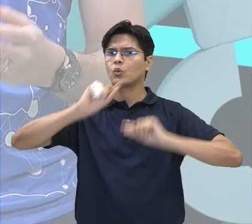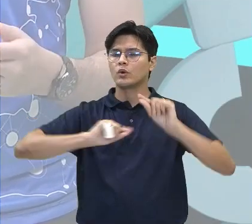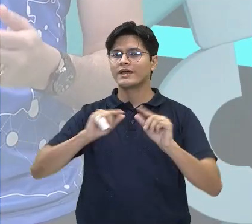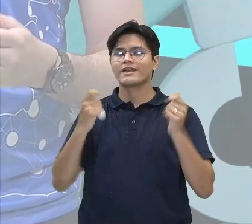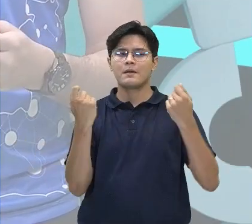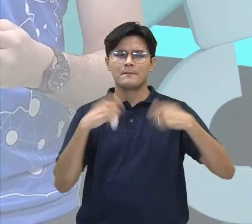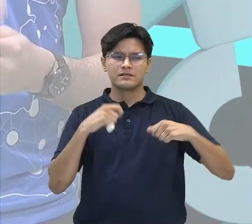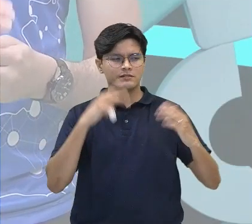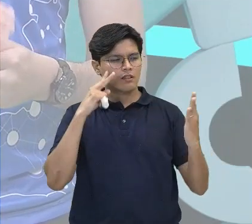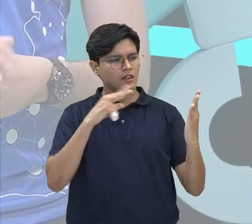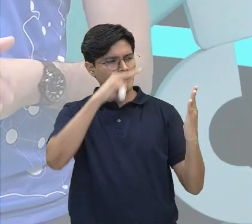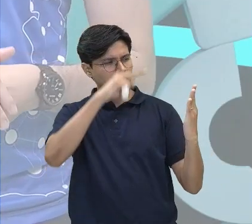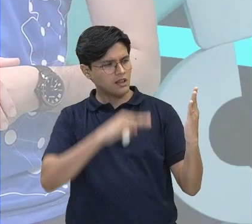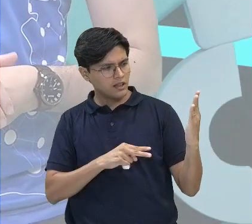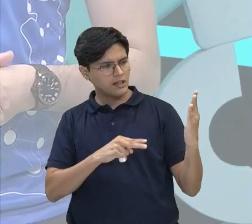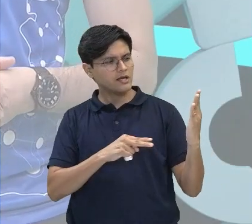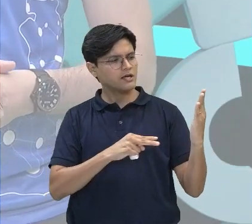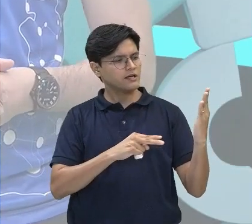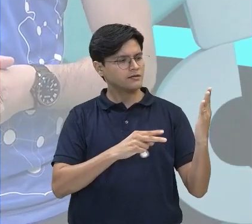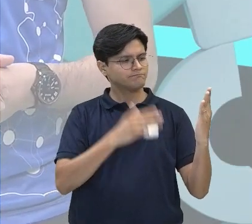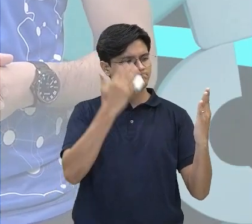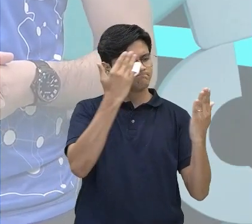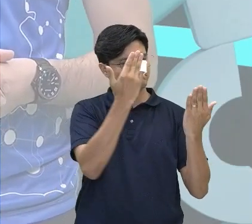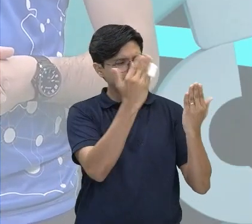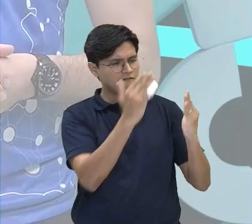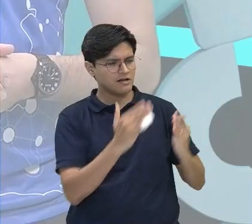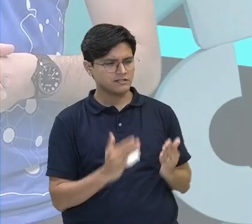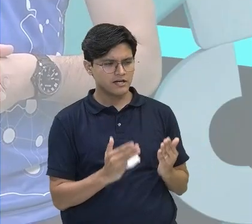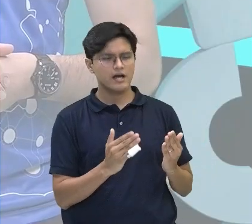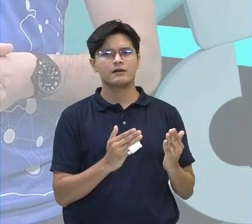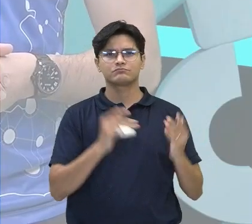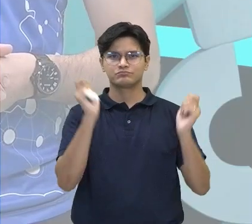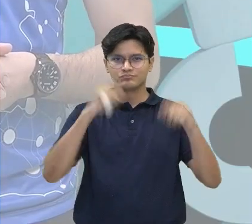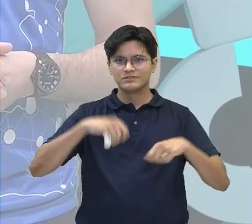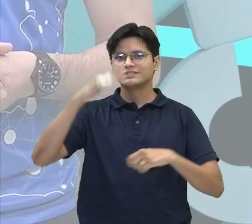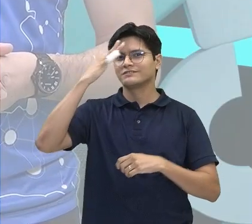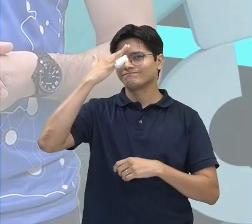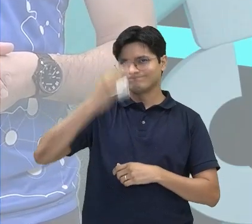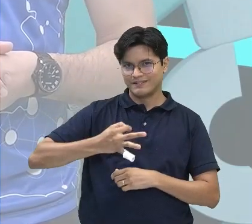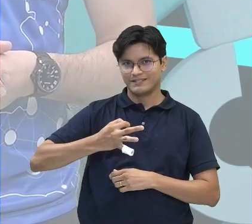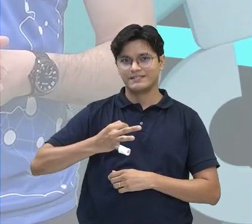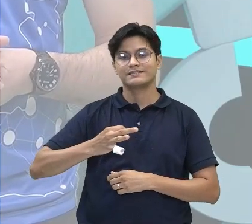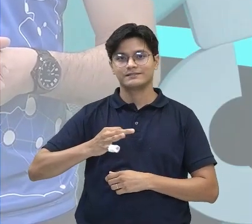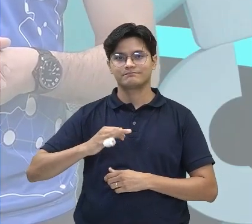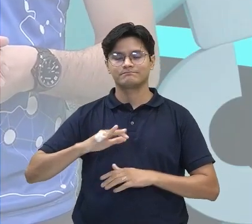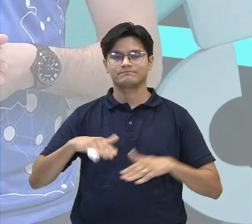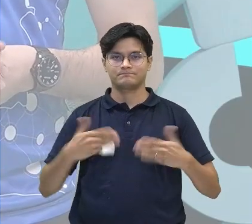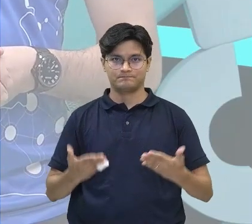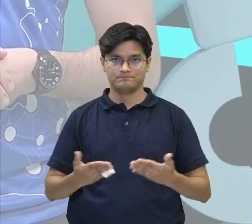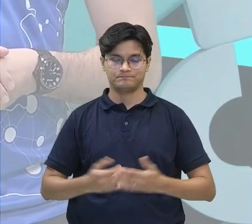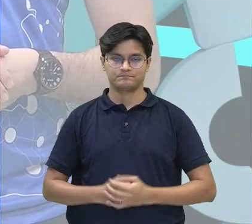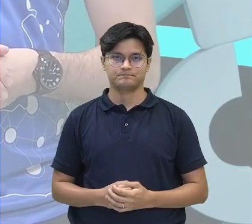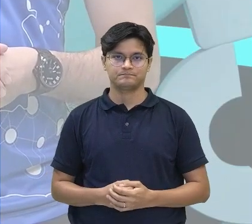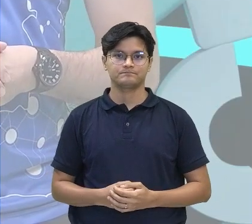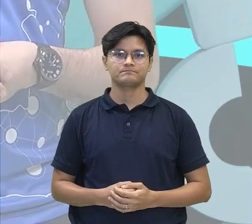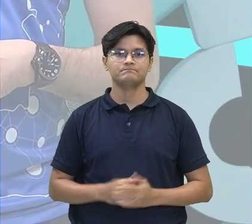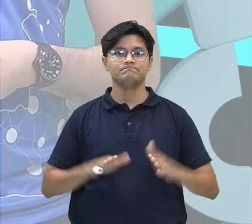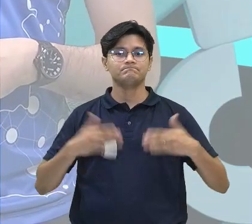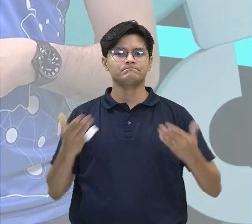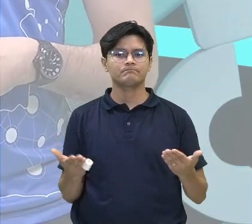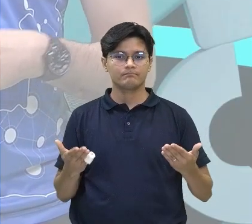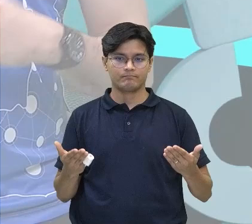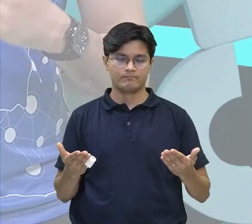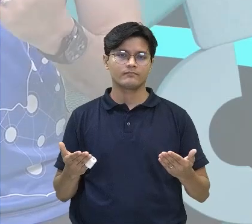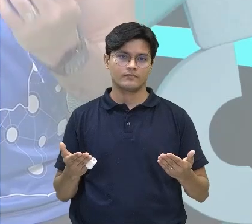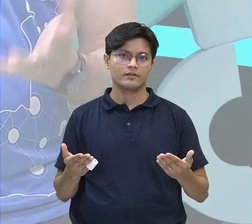ser interpretadas a partir das informações que você tem em determinado é texto, perfeito? E antes da gente falar sobre